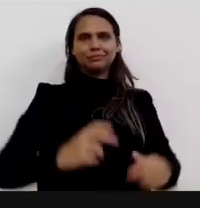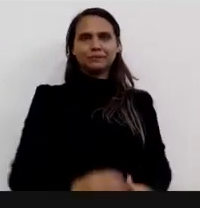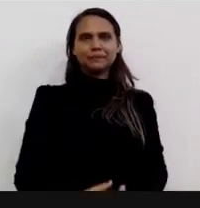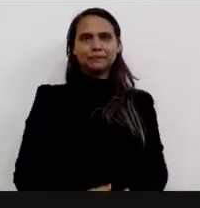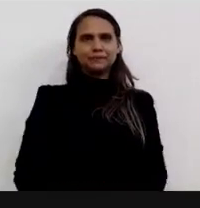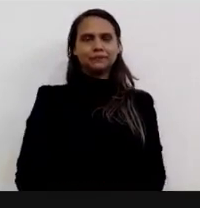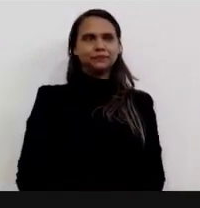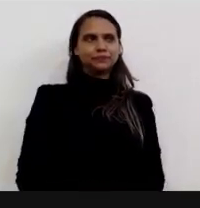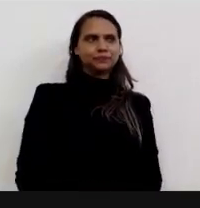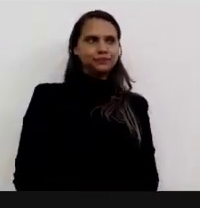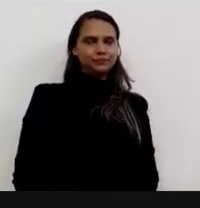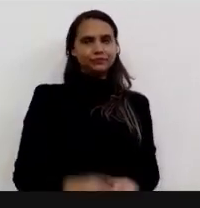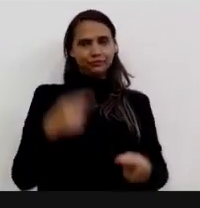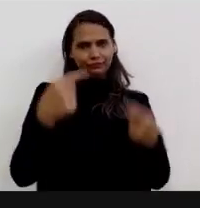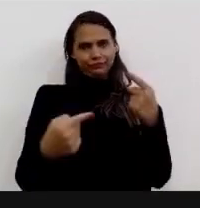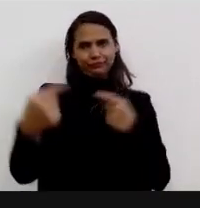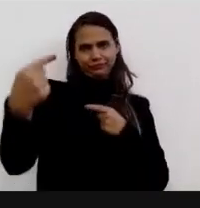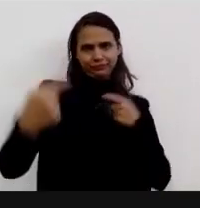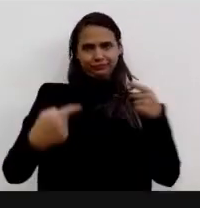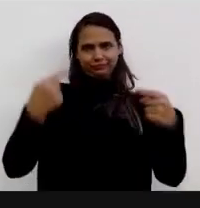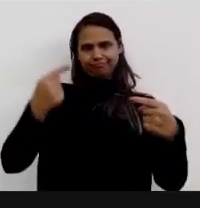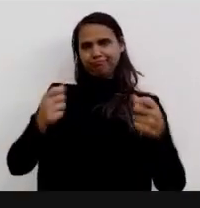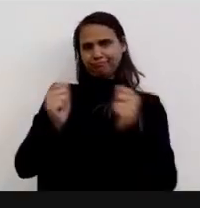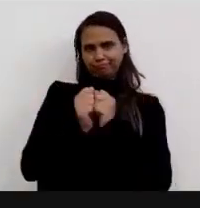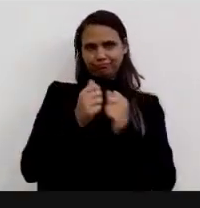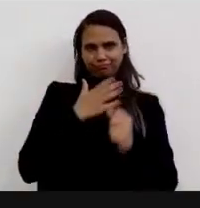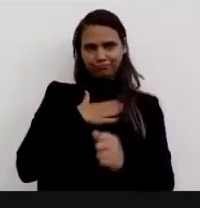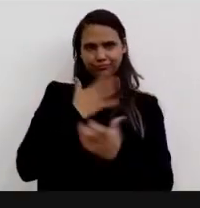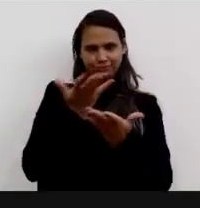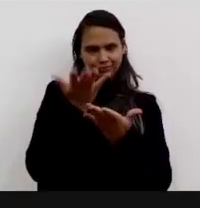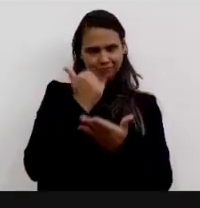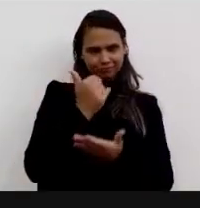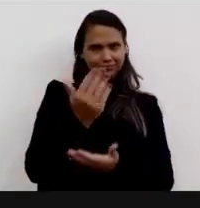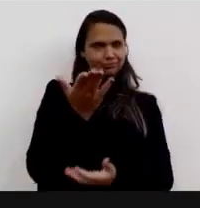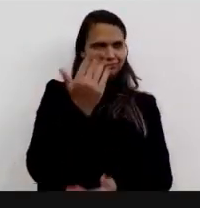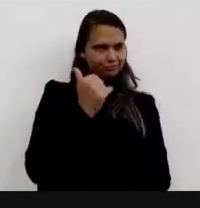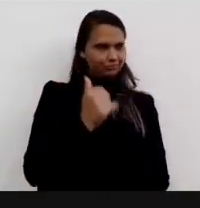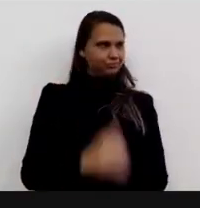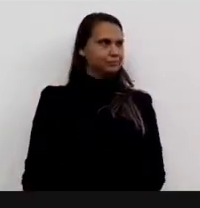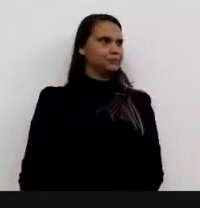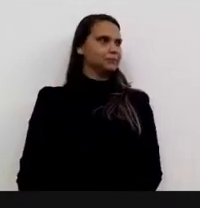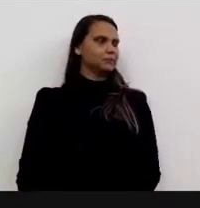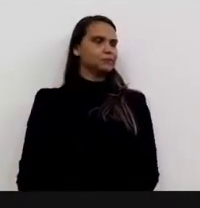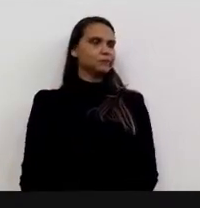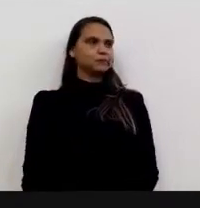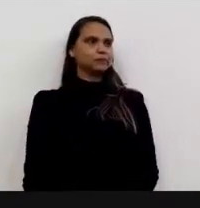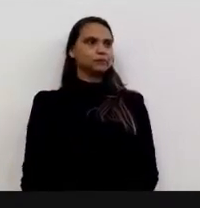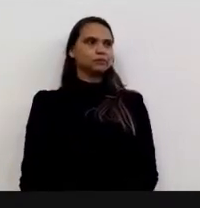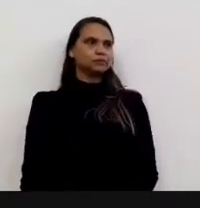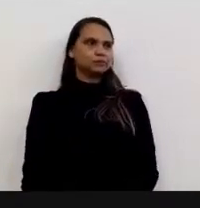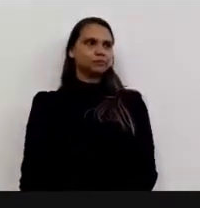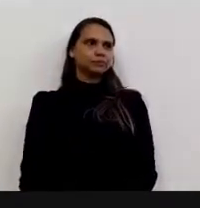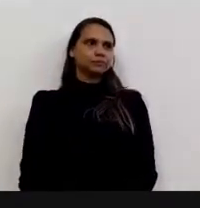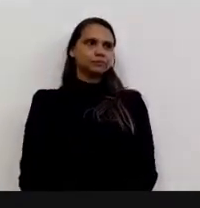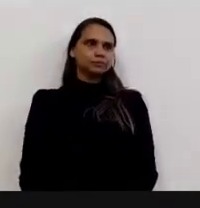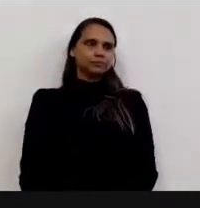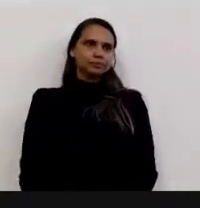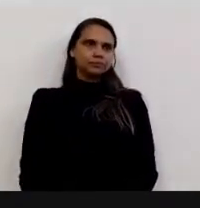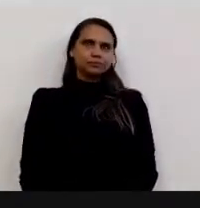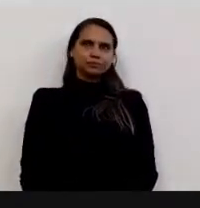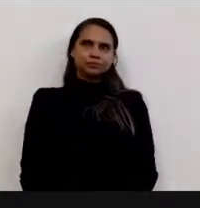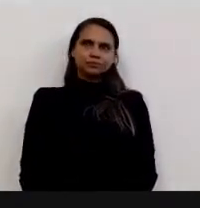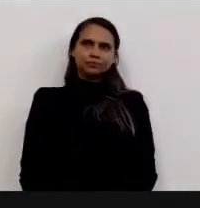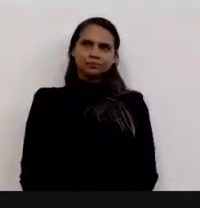essa rodada de debate comigo. Por favor, venham ao palco, ocupem